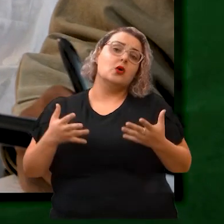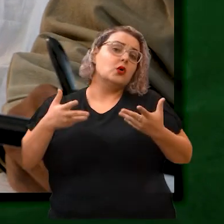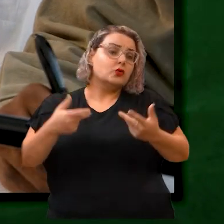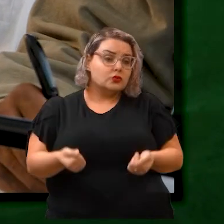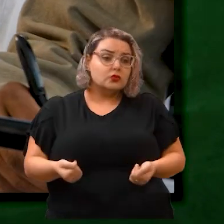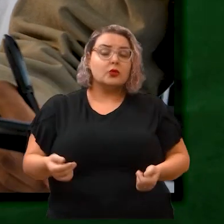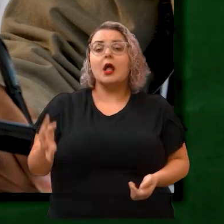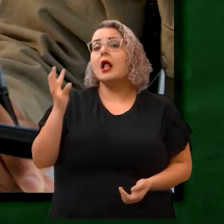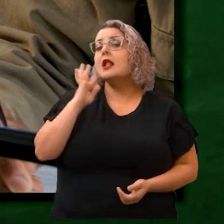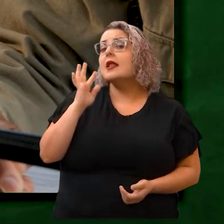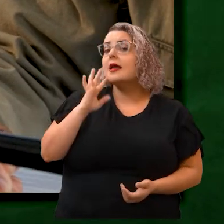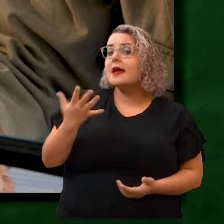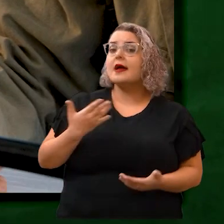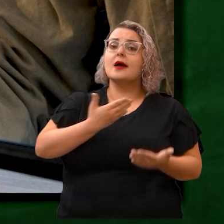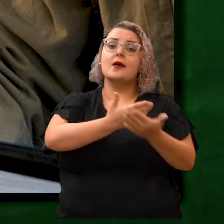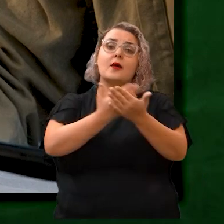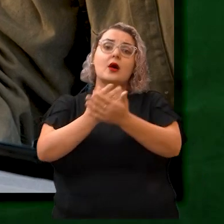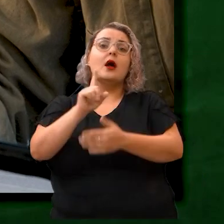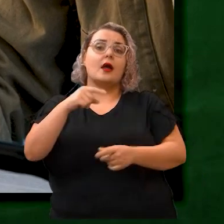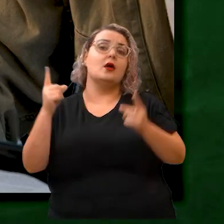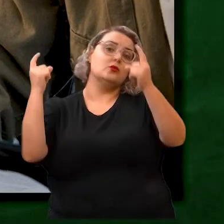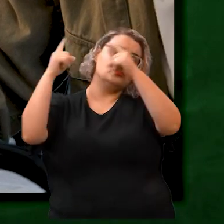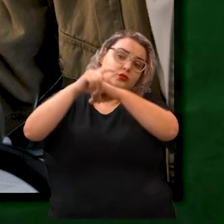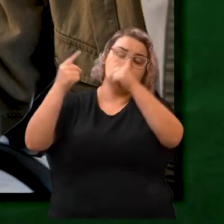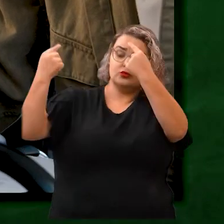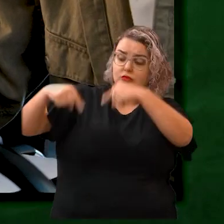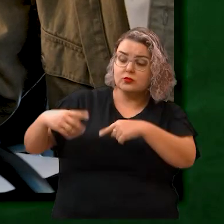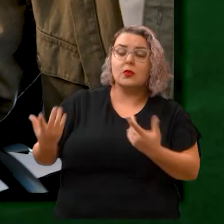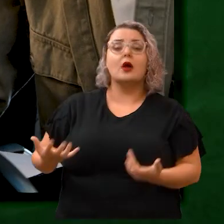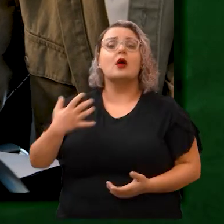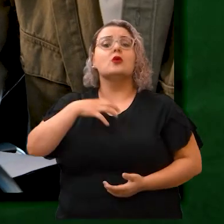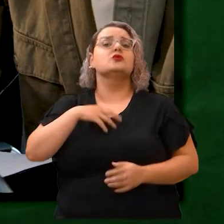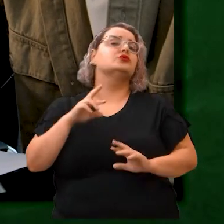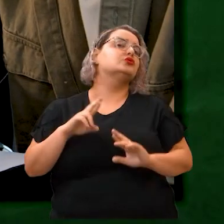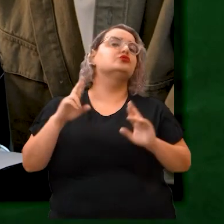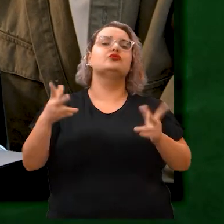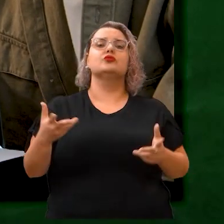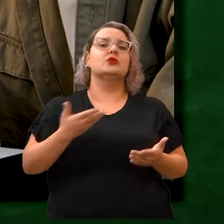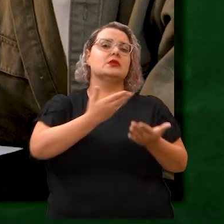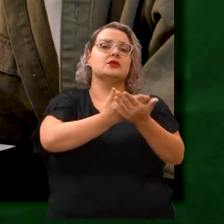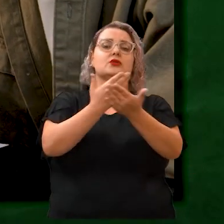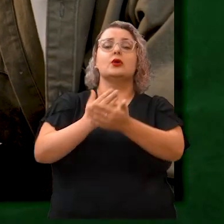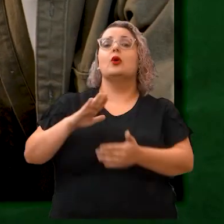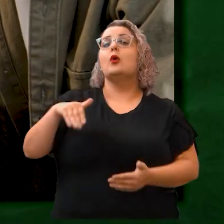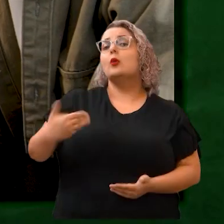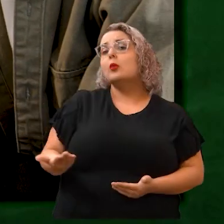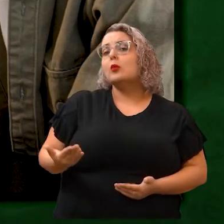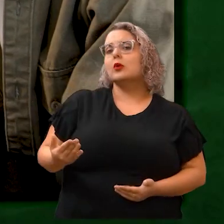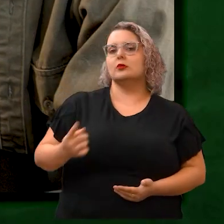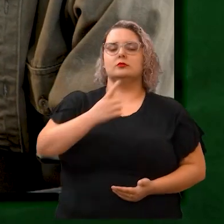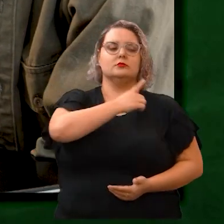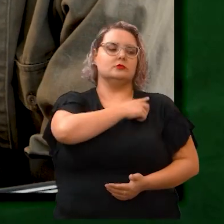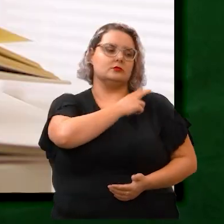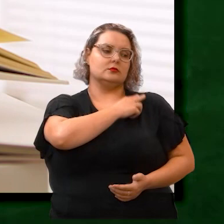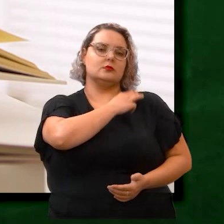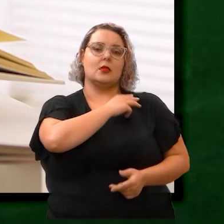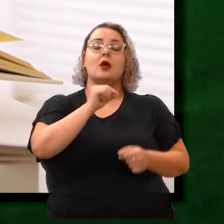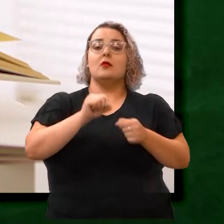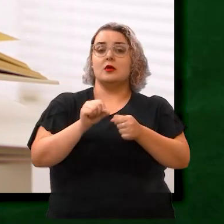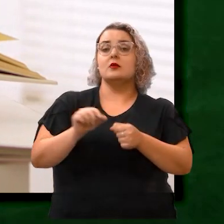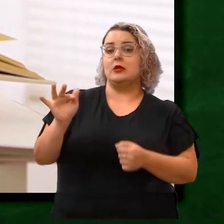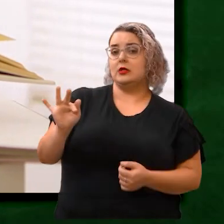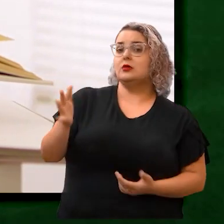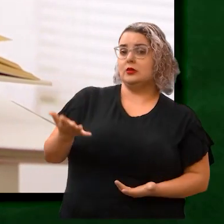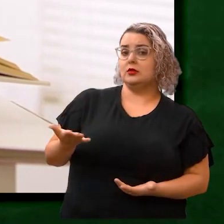isso tudo é muito gostoso de estudar é Um Desafio porque é uma forma diferente de você estudar quando você tá no nível médio mesmo fazendo